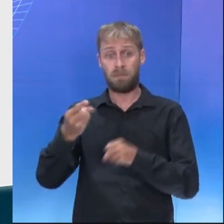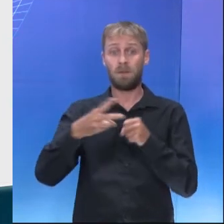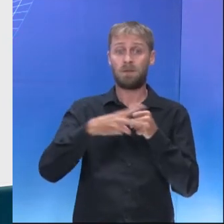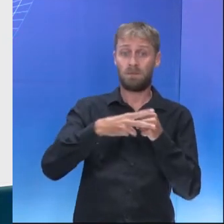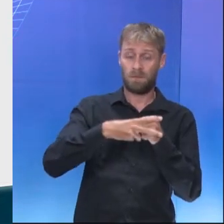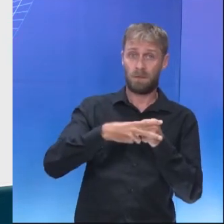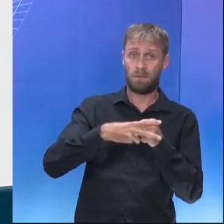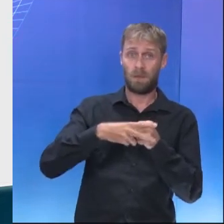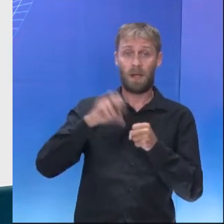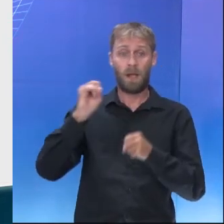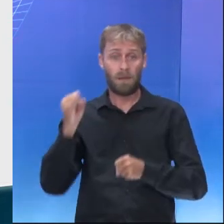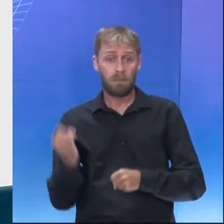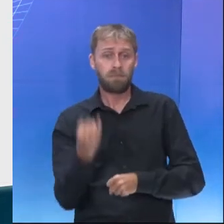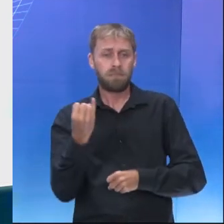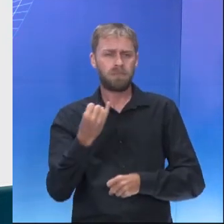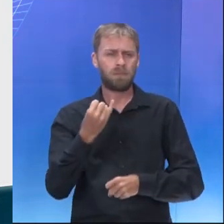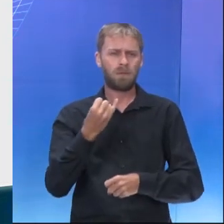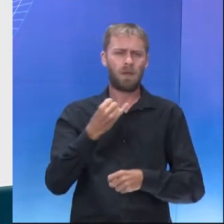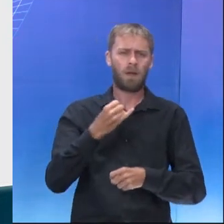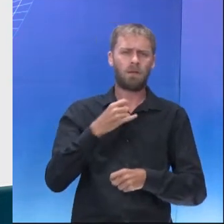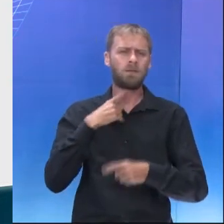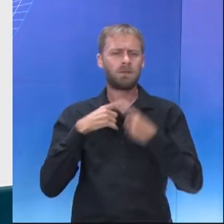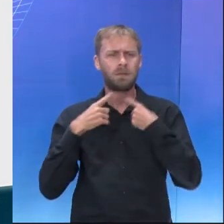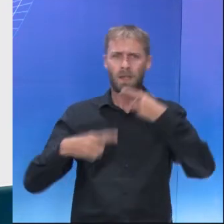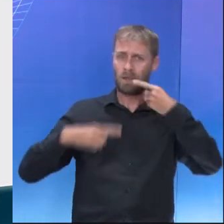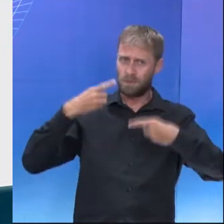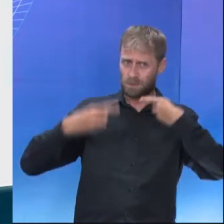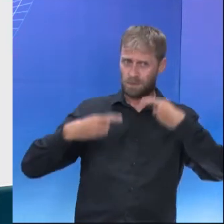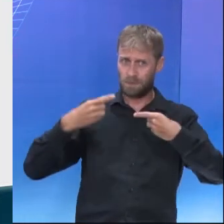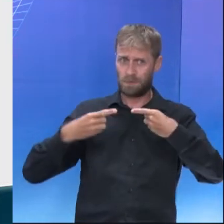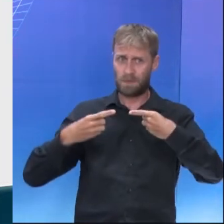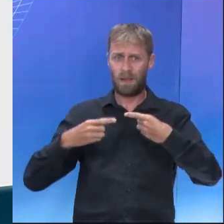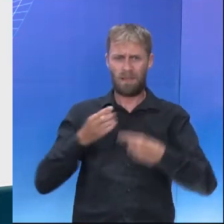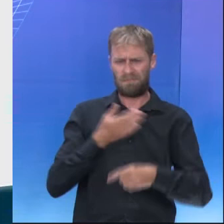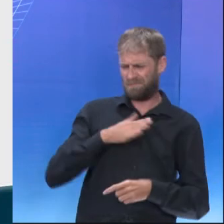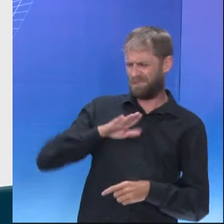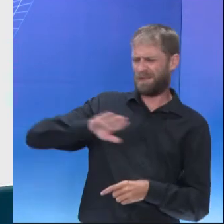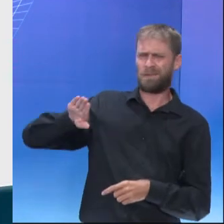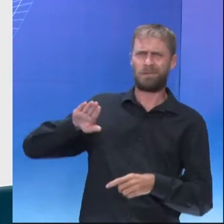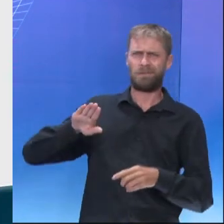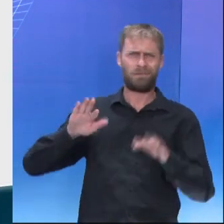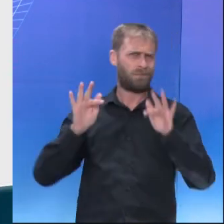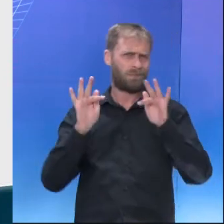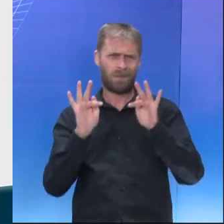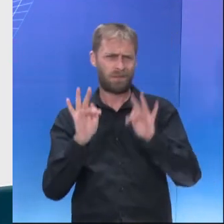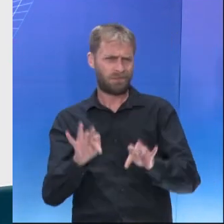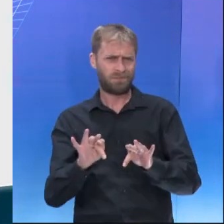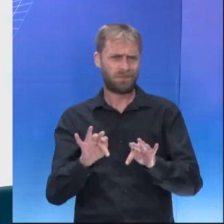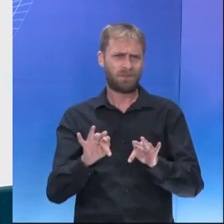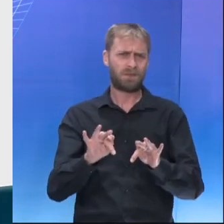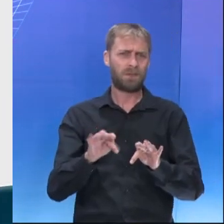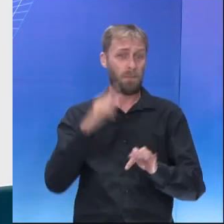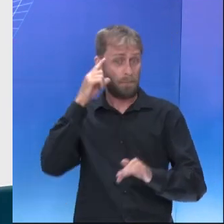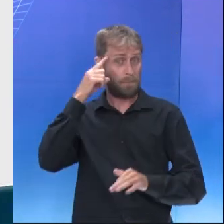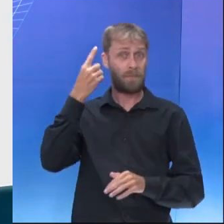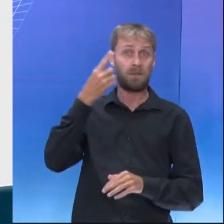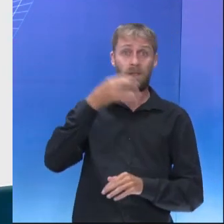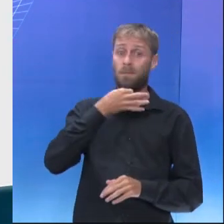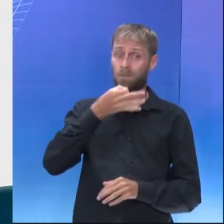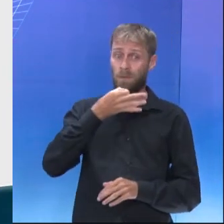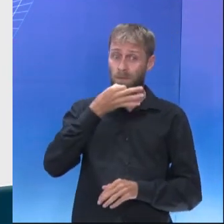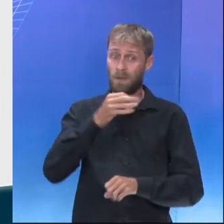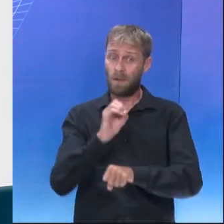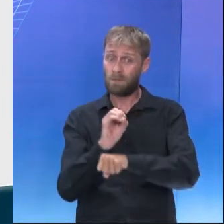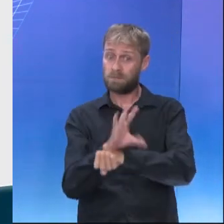verbs, including enjoy, fancy, discuss, dislike, finish, mind,